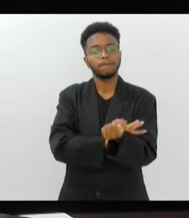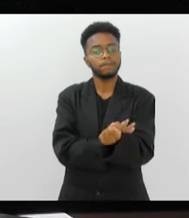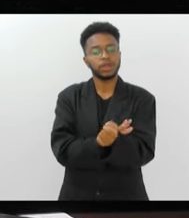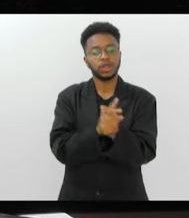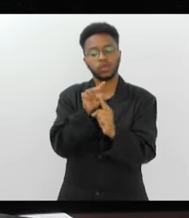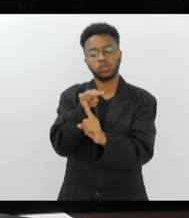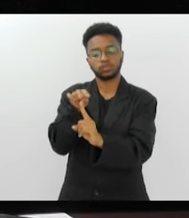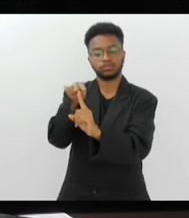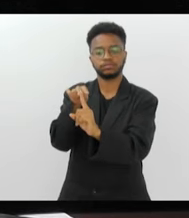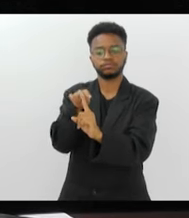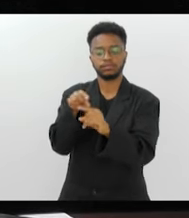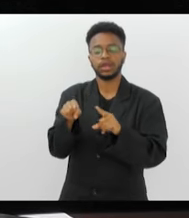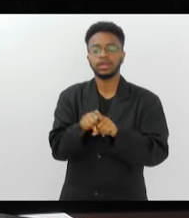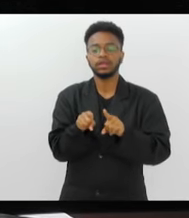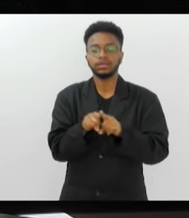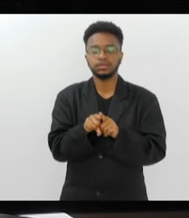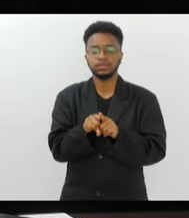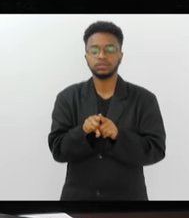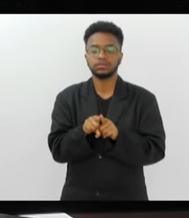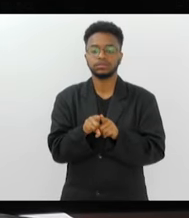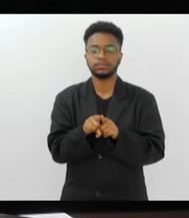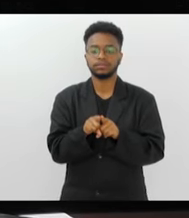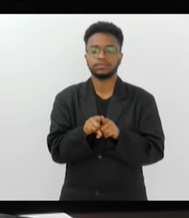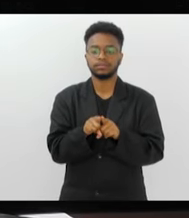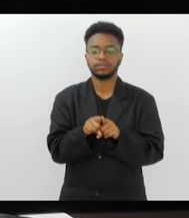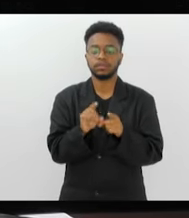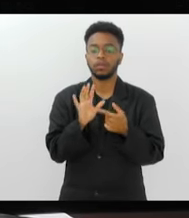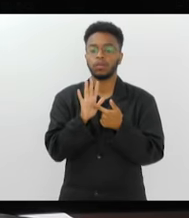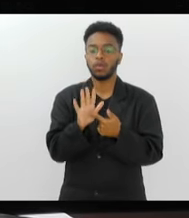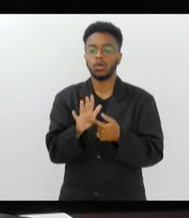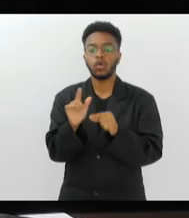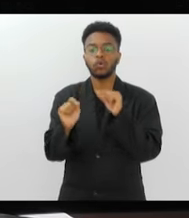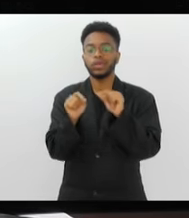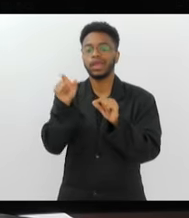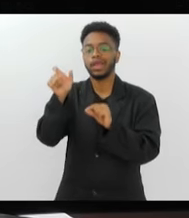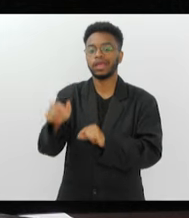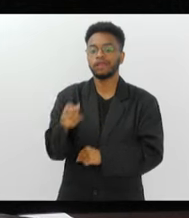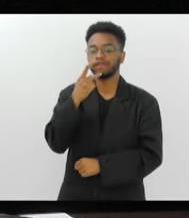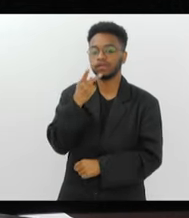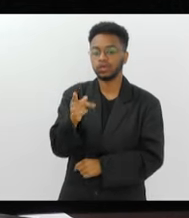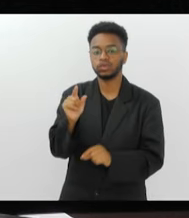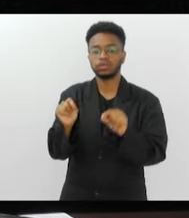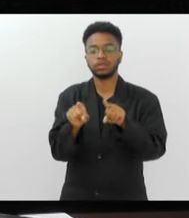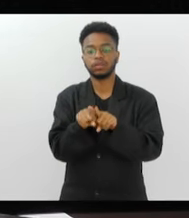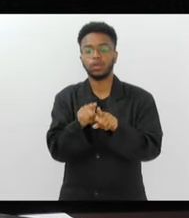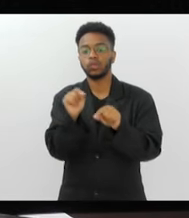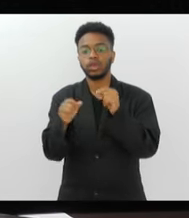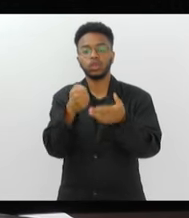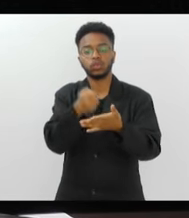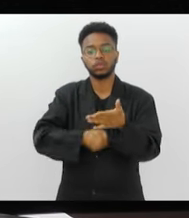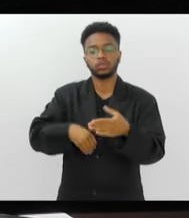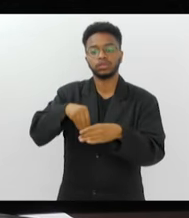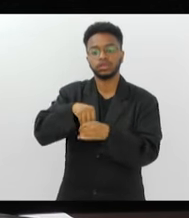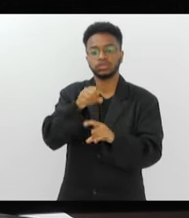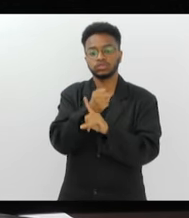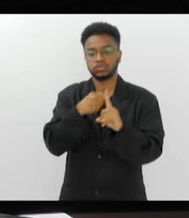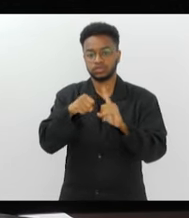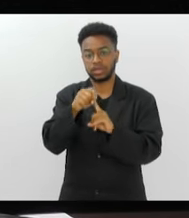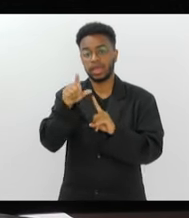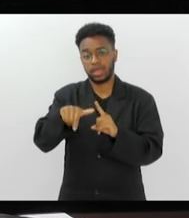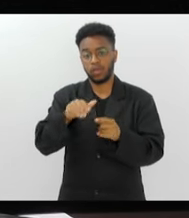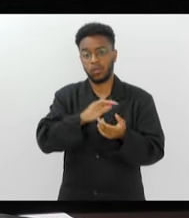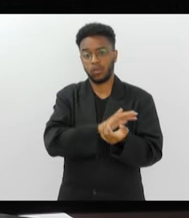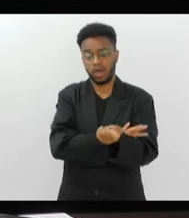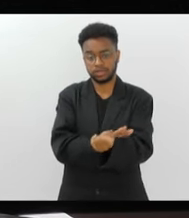preconceituoso e de que do que ele falou e do que ele combateu na sociedade, que é o racismo. Saiba, Vini